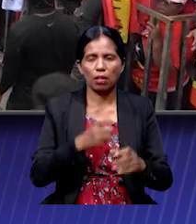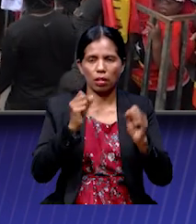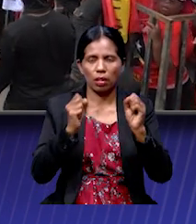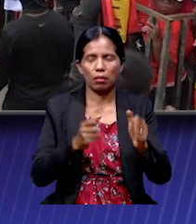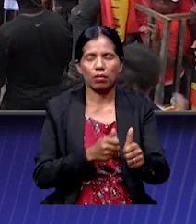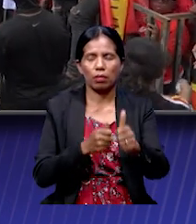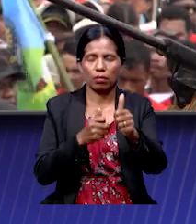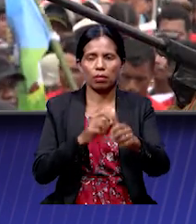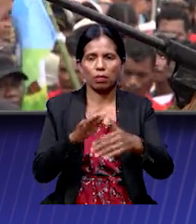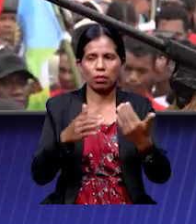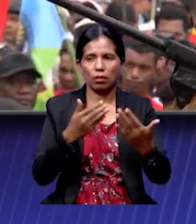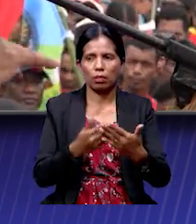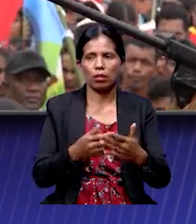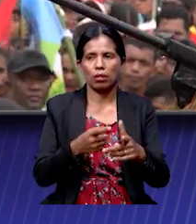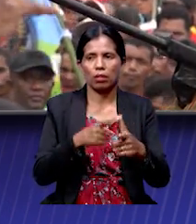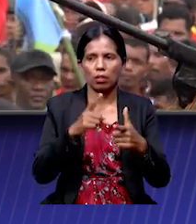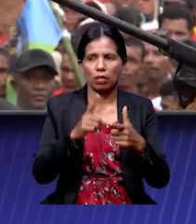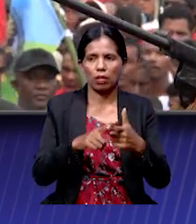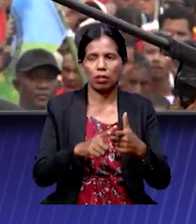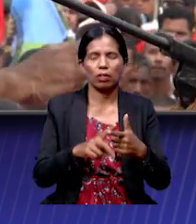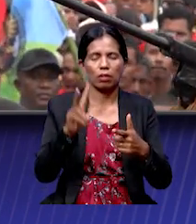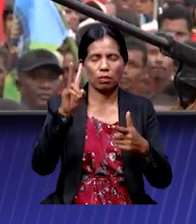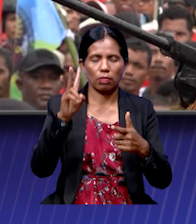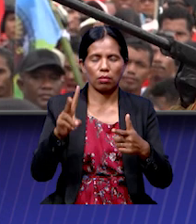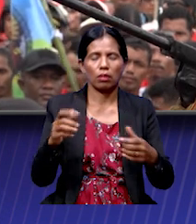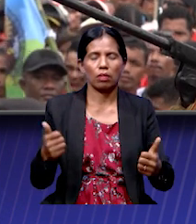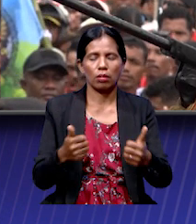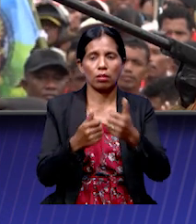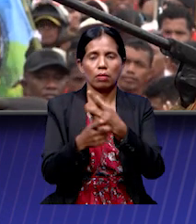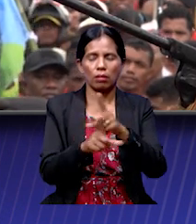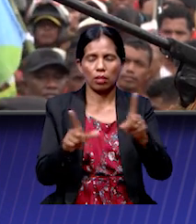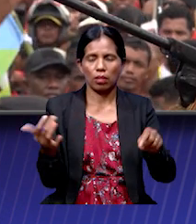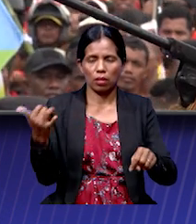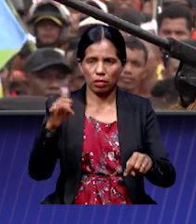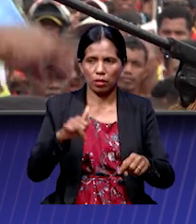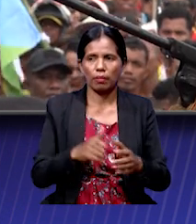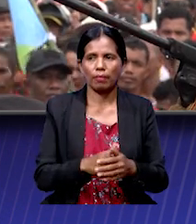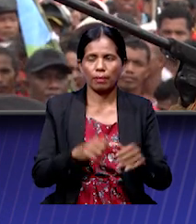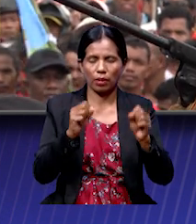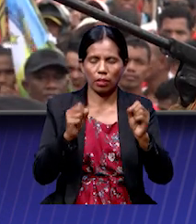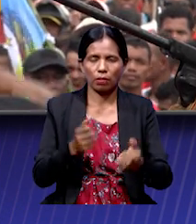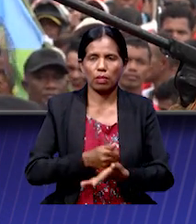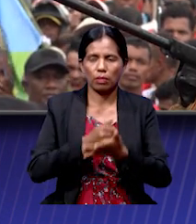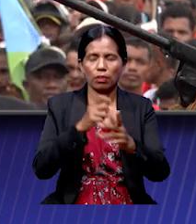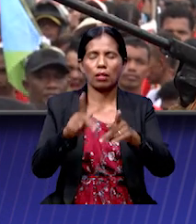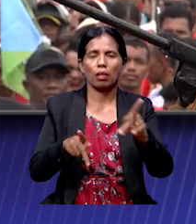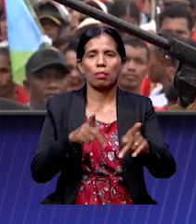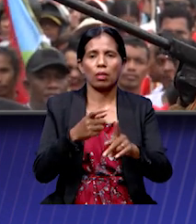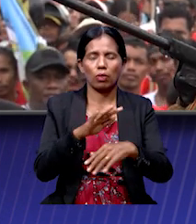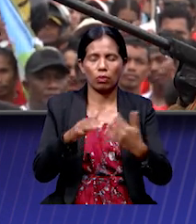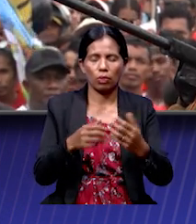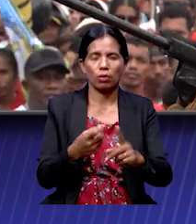estratégia como segunda luta da libertação nacional. Para tu liberta povo, os muques e os